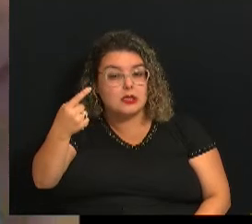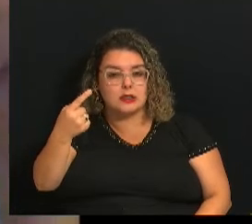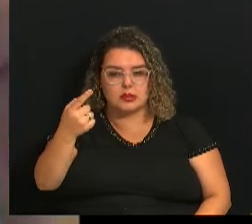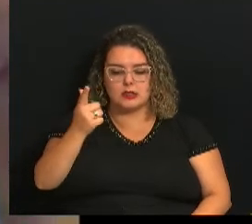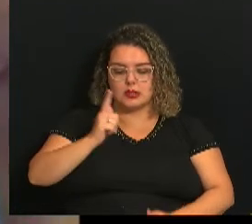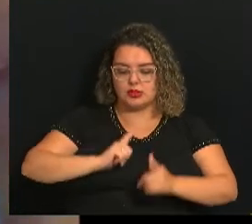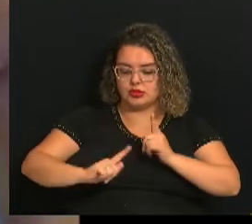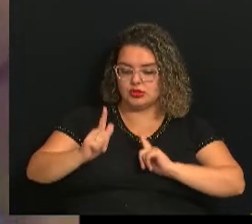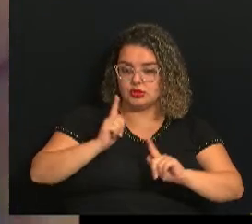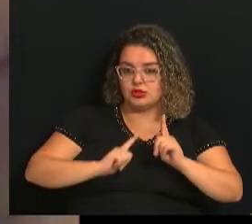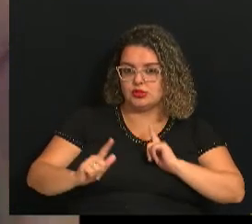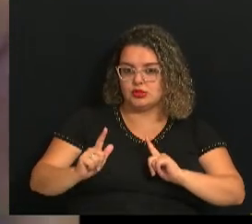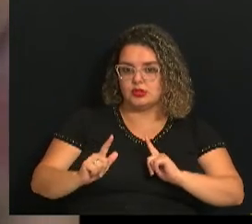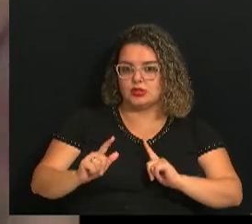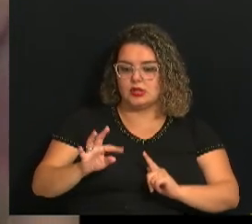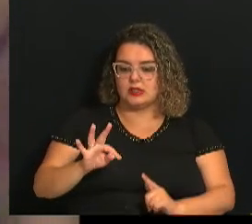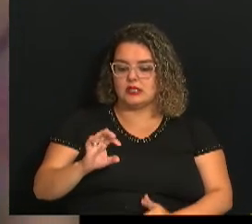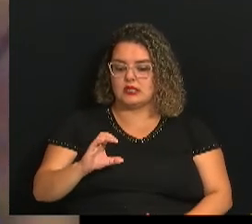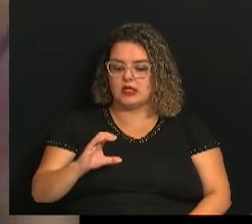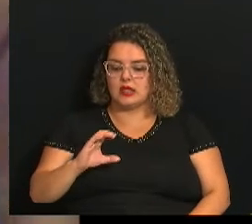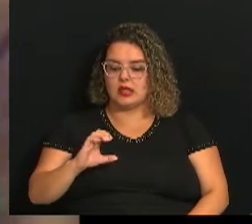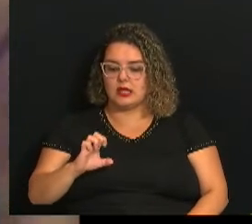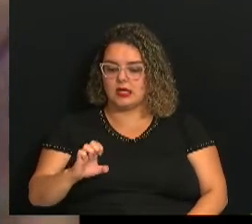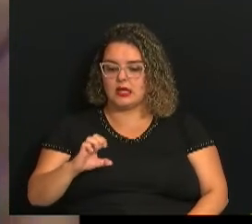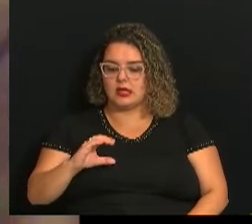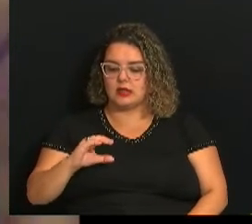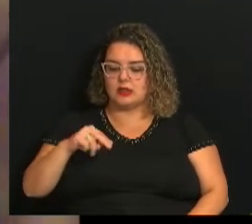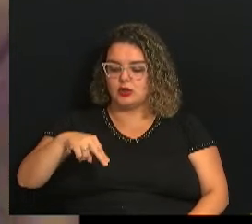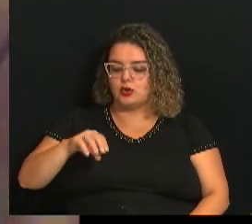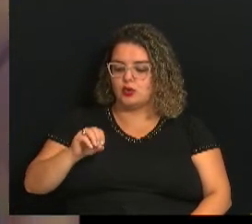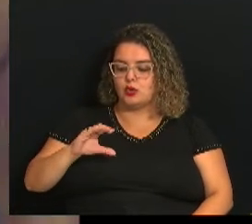gerencialista, tecnocrata e